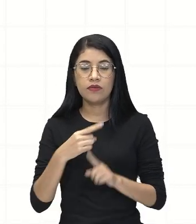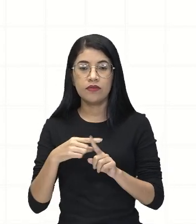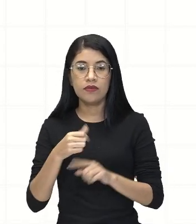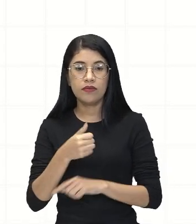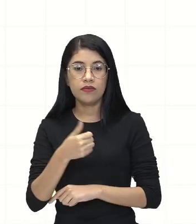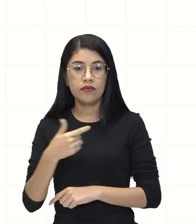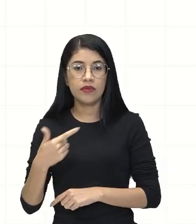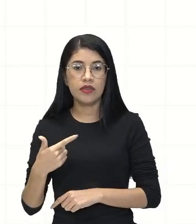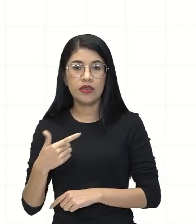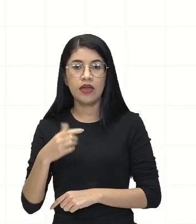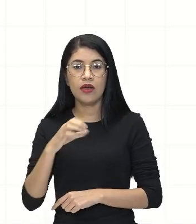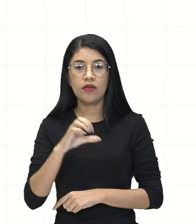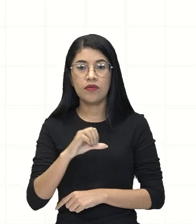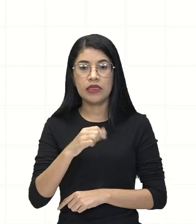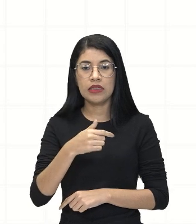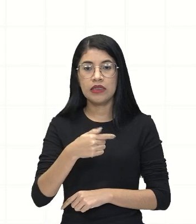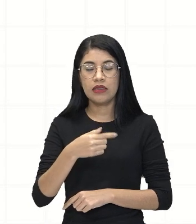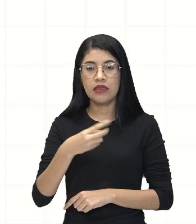dá